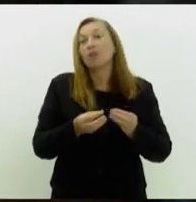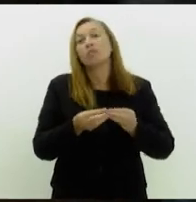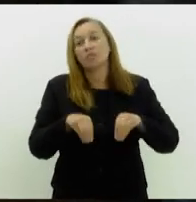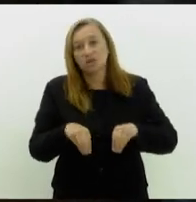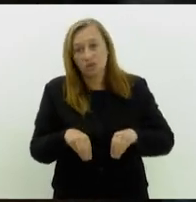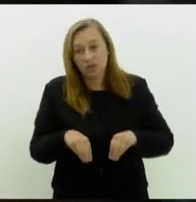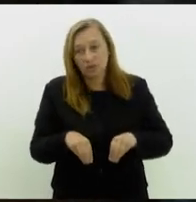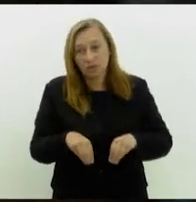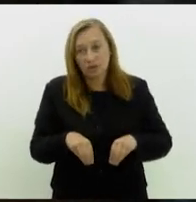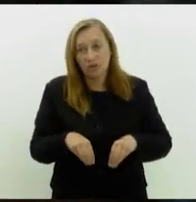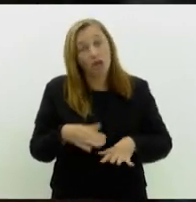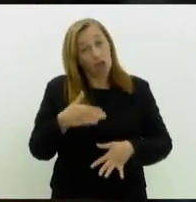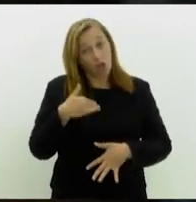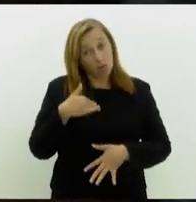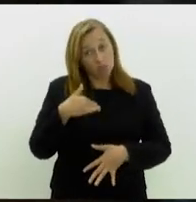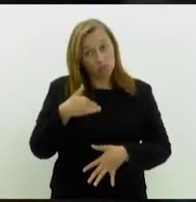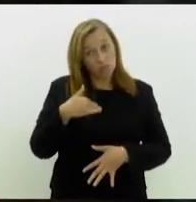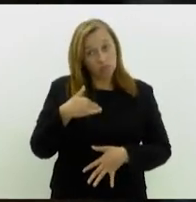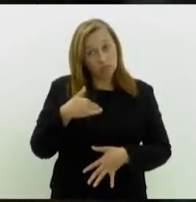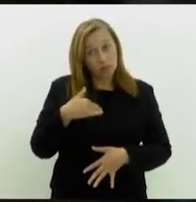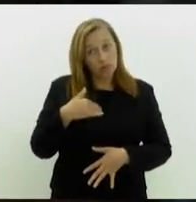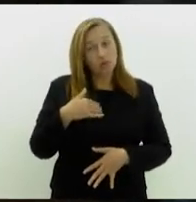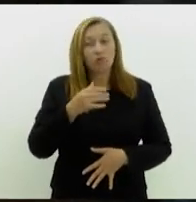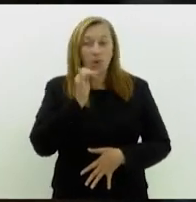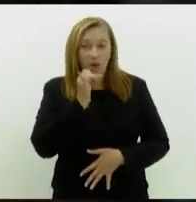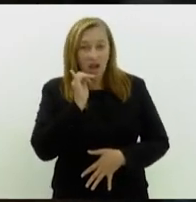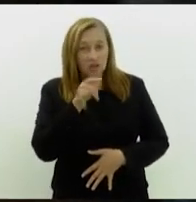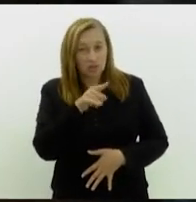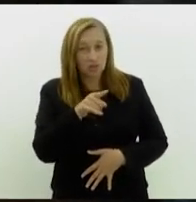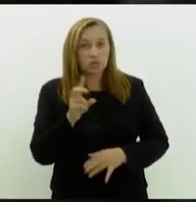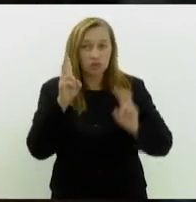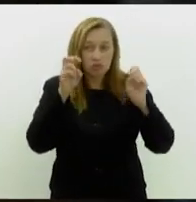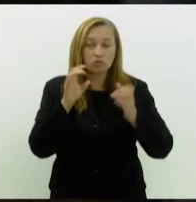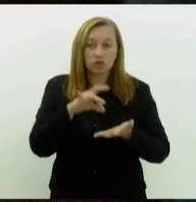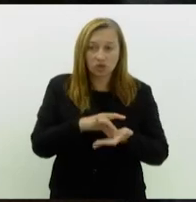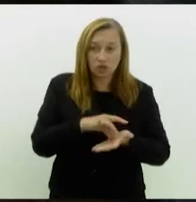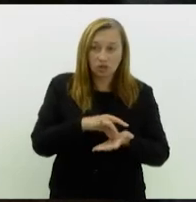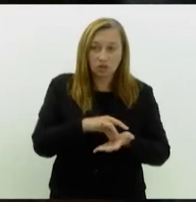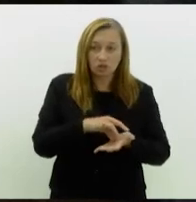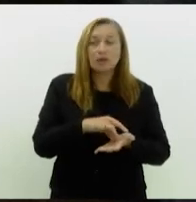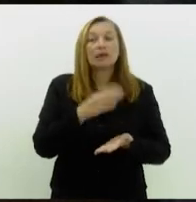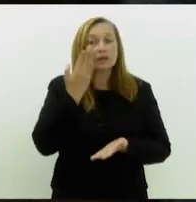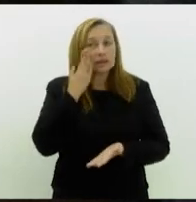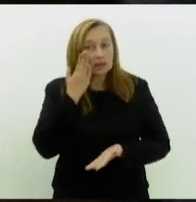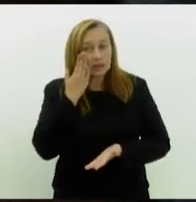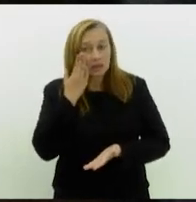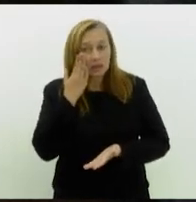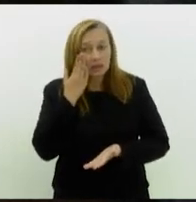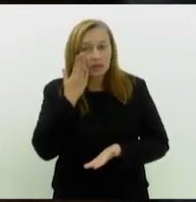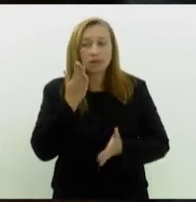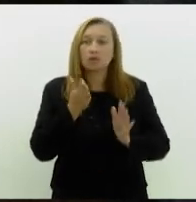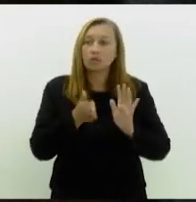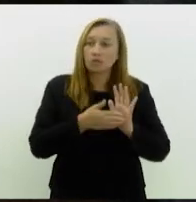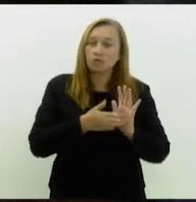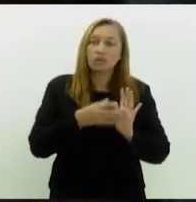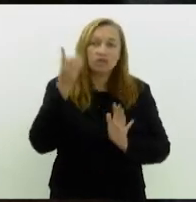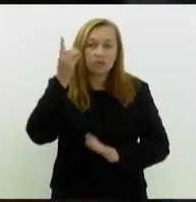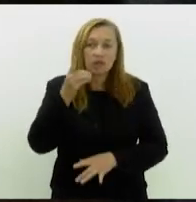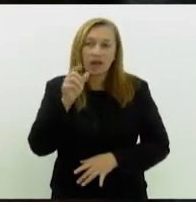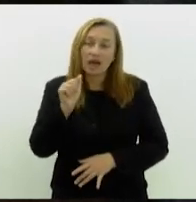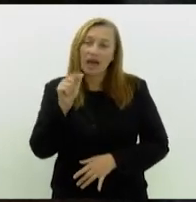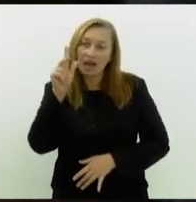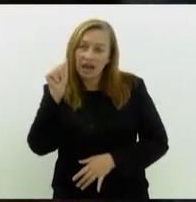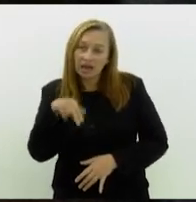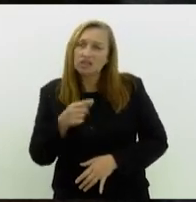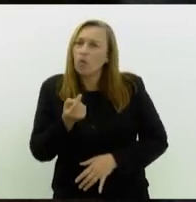prejudical eu Salvo engano fui o relator da matéria original entendo que a proposição da deputada Lana é um